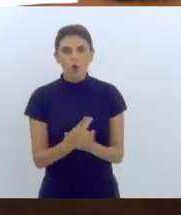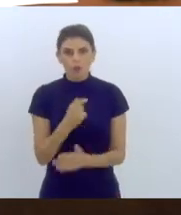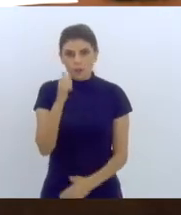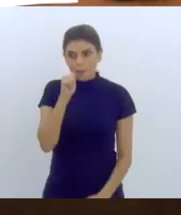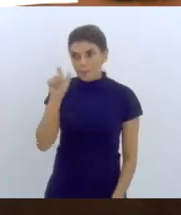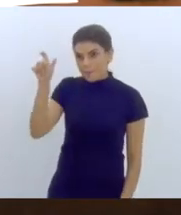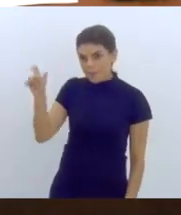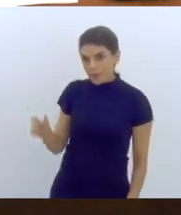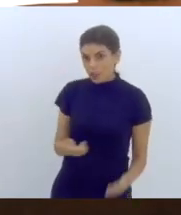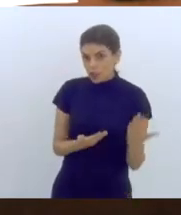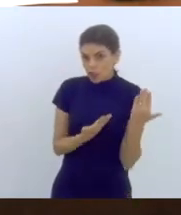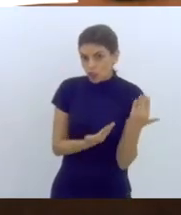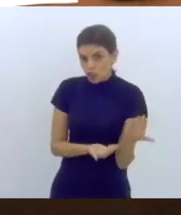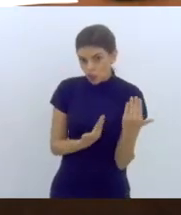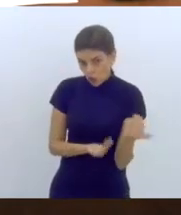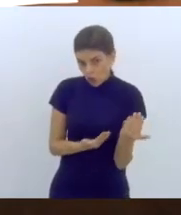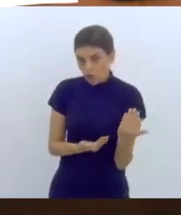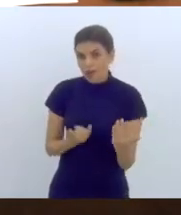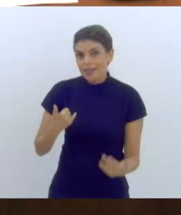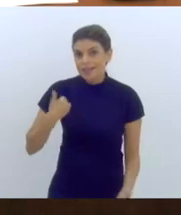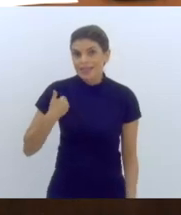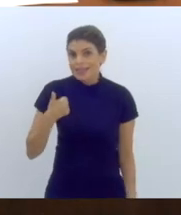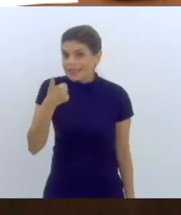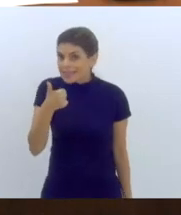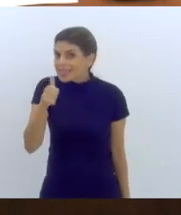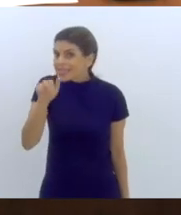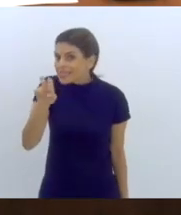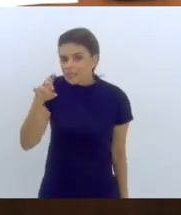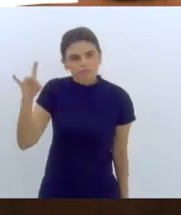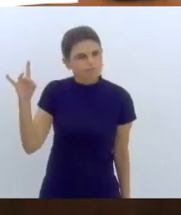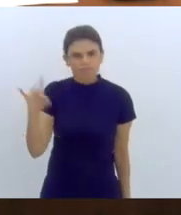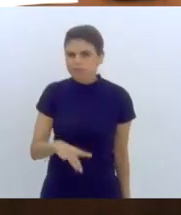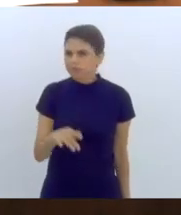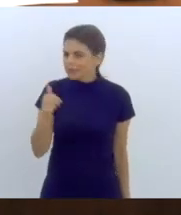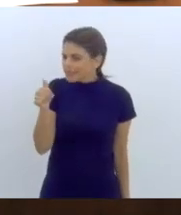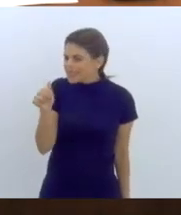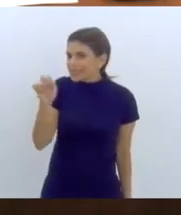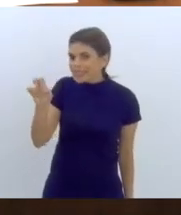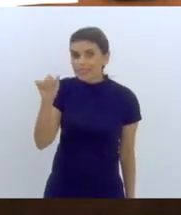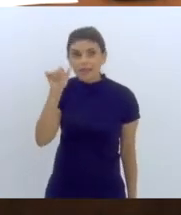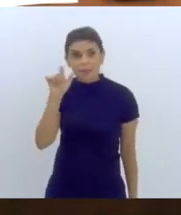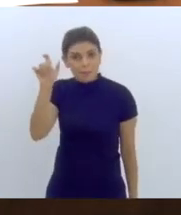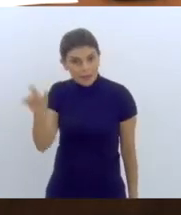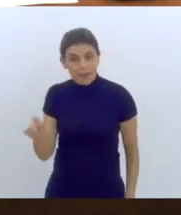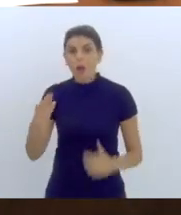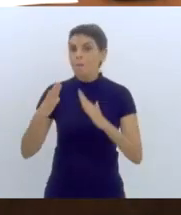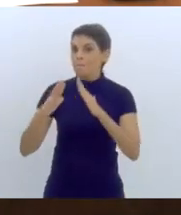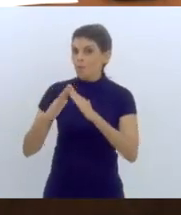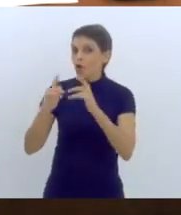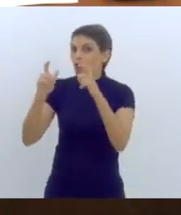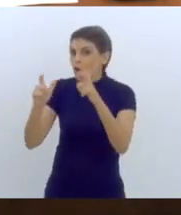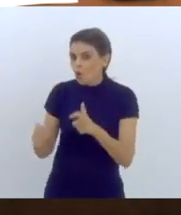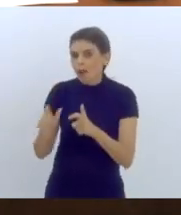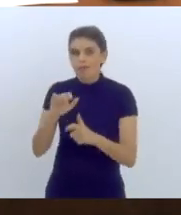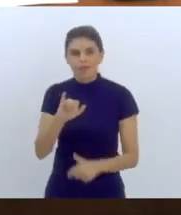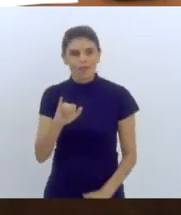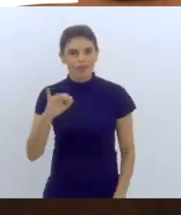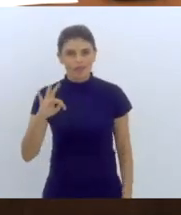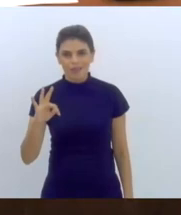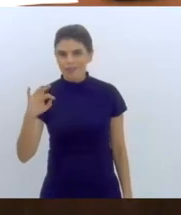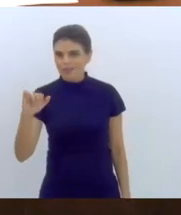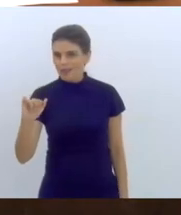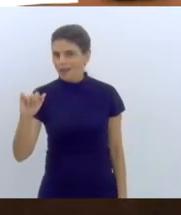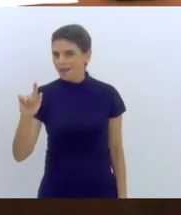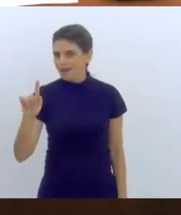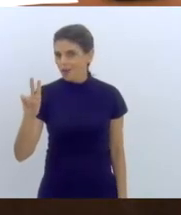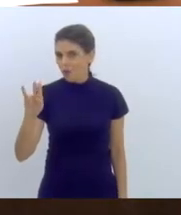jovem de 15 anos, apenas 15 anos, moradora em Itaguaí, na região